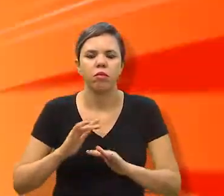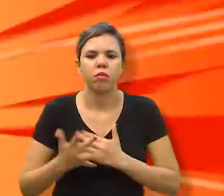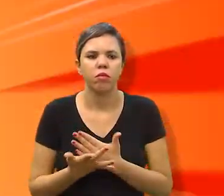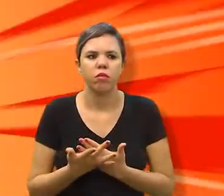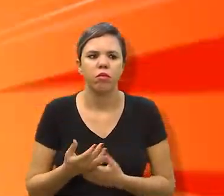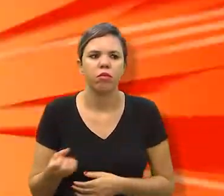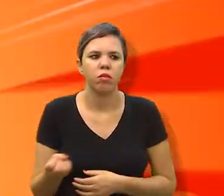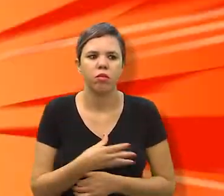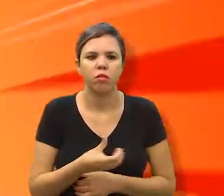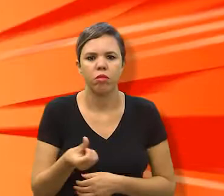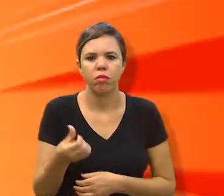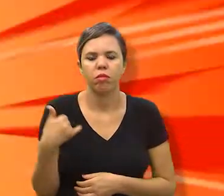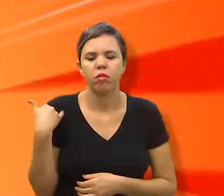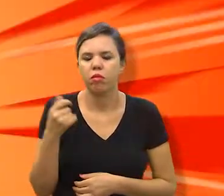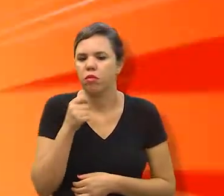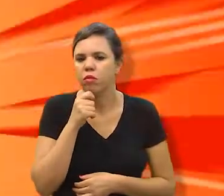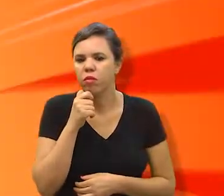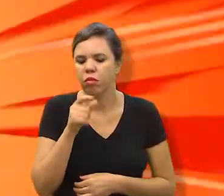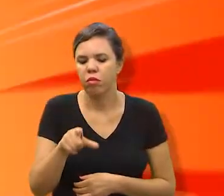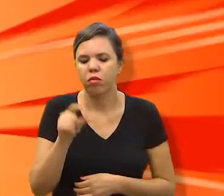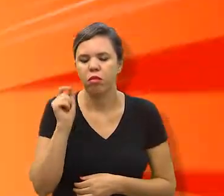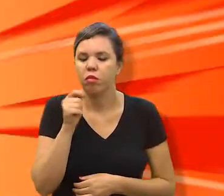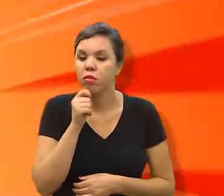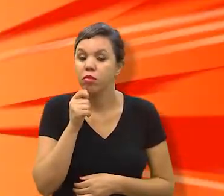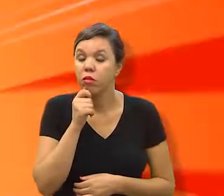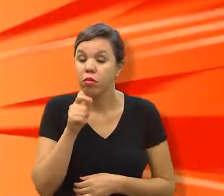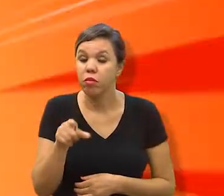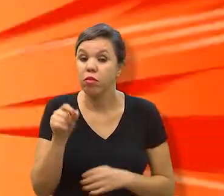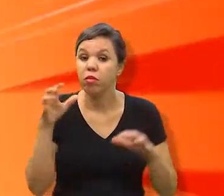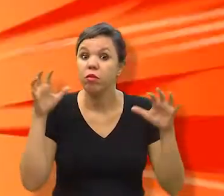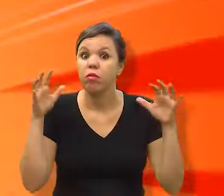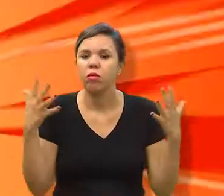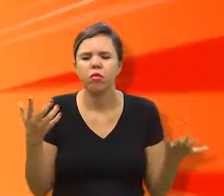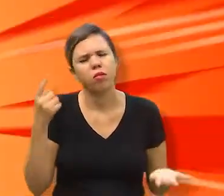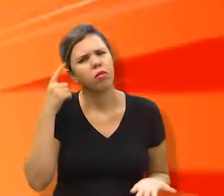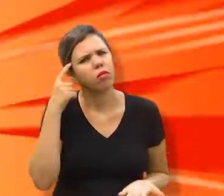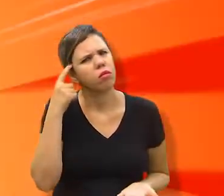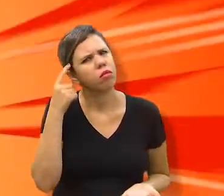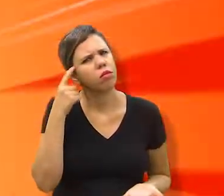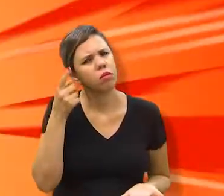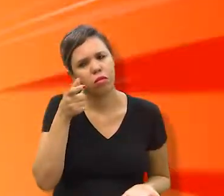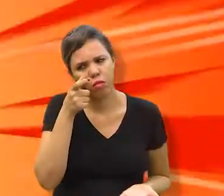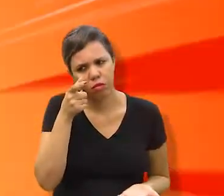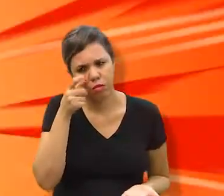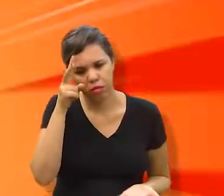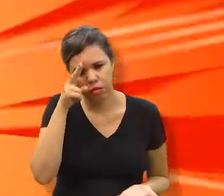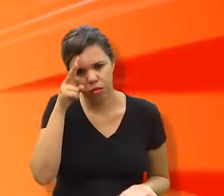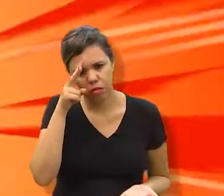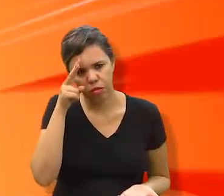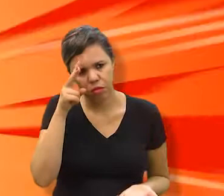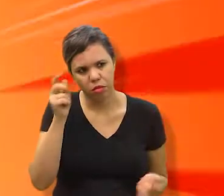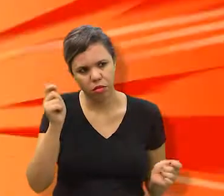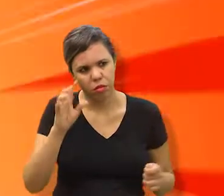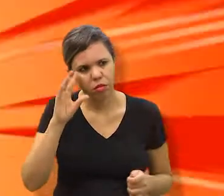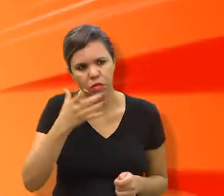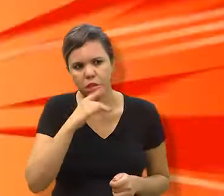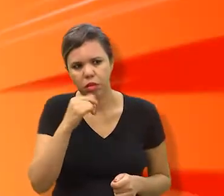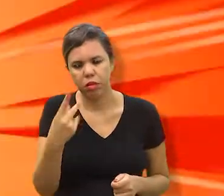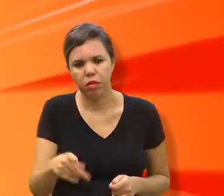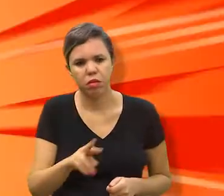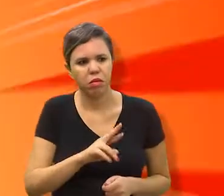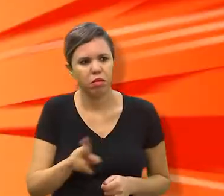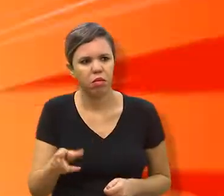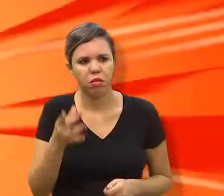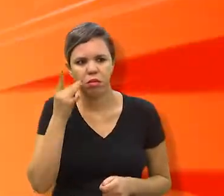mais novo, de 6 anos, ainda vai escolher o seu monstro. Se a gente pensar que, pelo que a gente vê na história, dá para entender que o pai deles não é